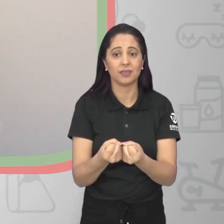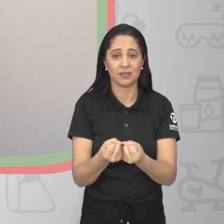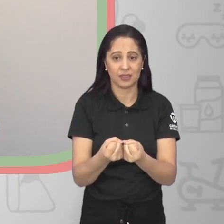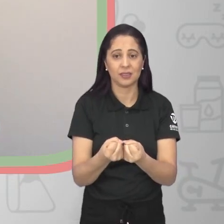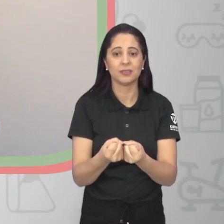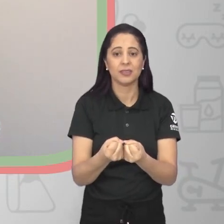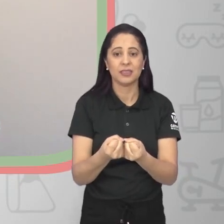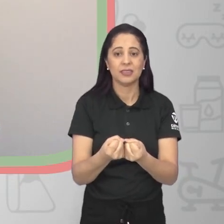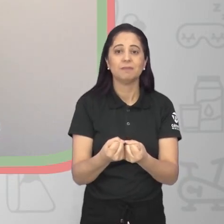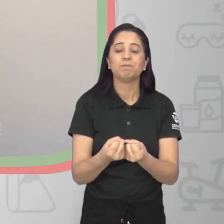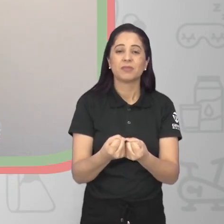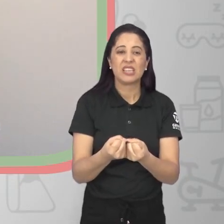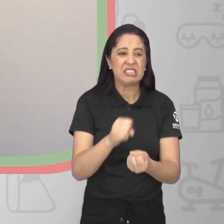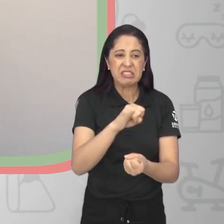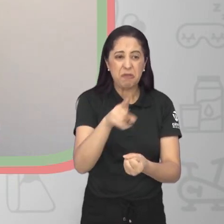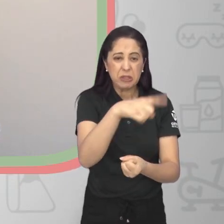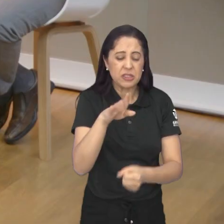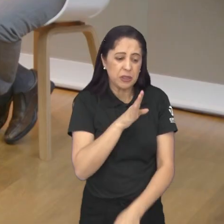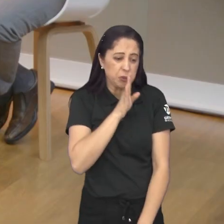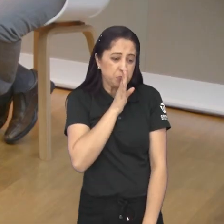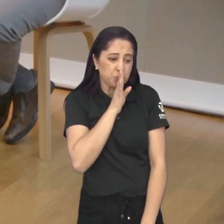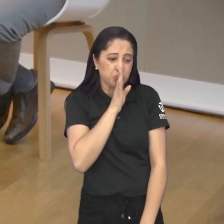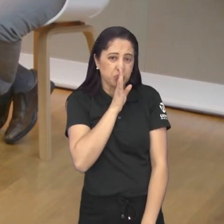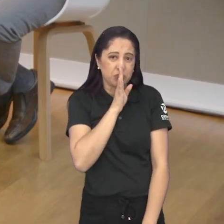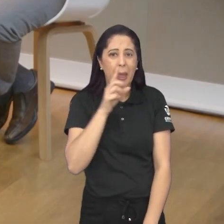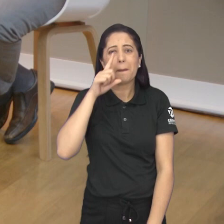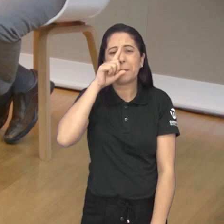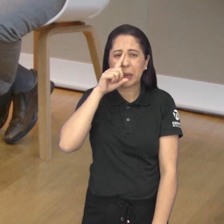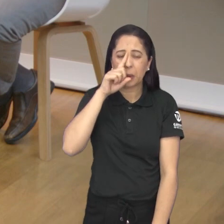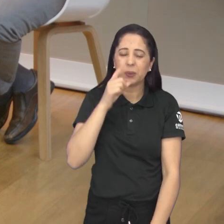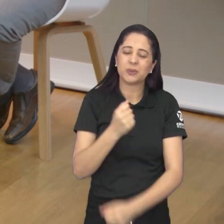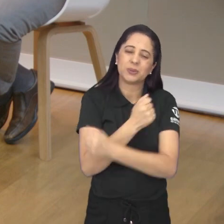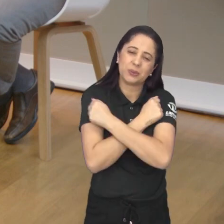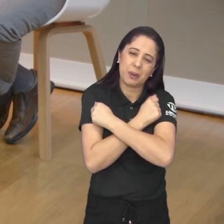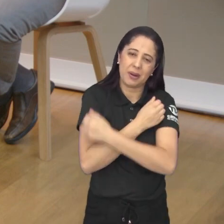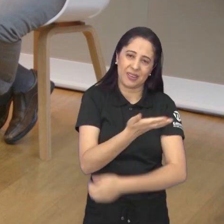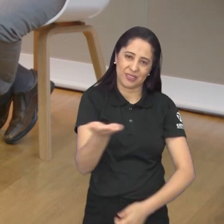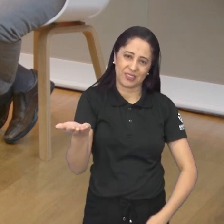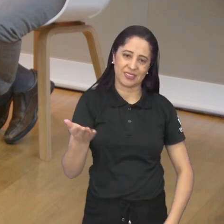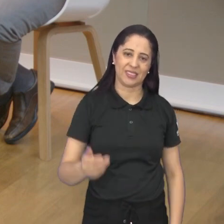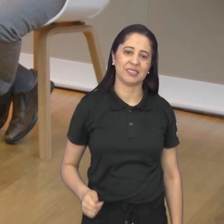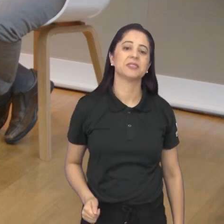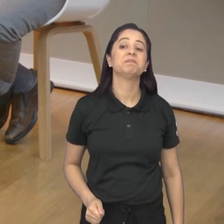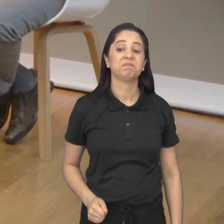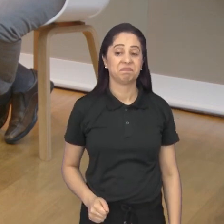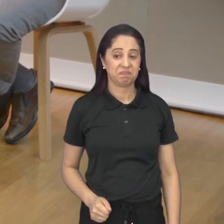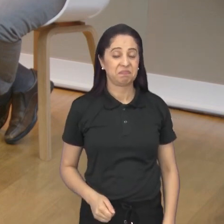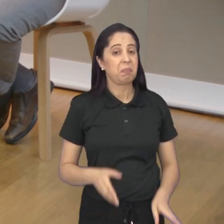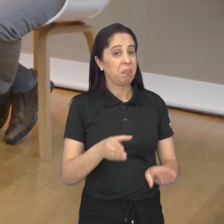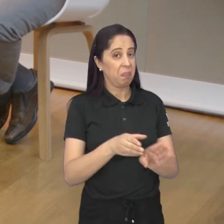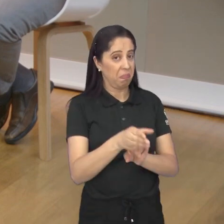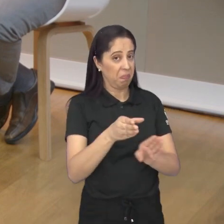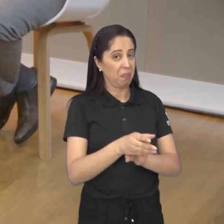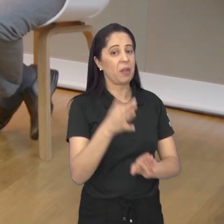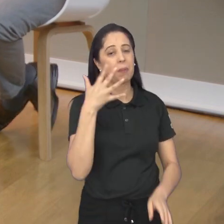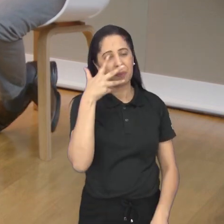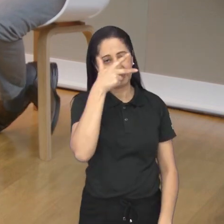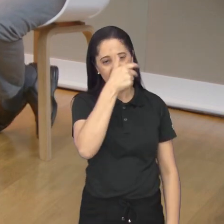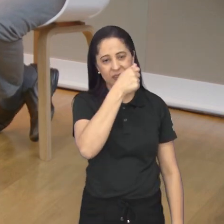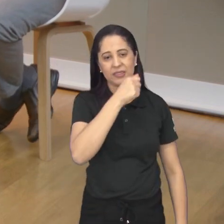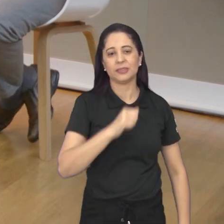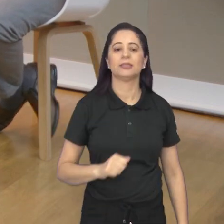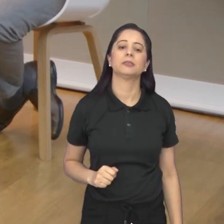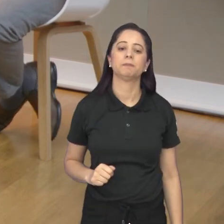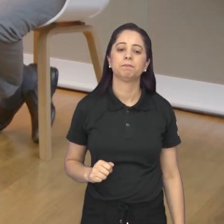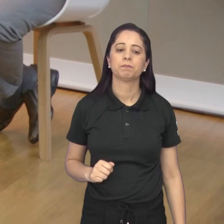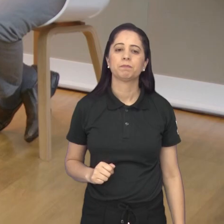de qualidade. O risco de pedir ajuda é o de ser ajudado. Um grande abraço a todos. Nossa, que mensagem bonita, né? bom. Agradecer a